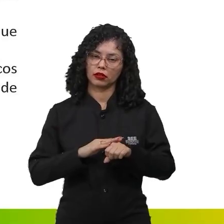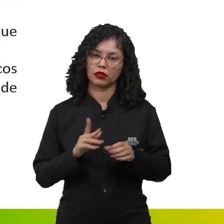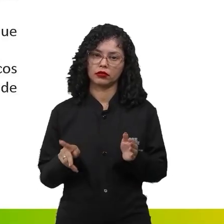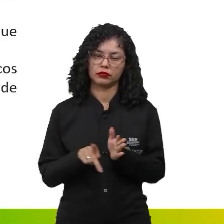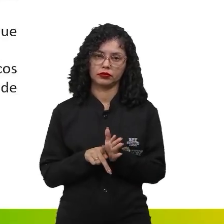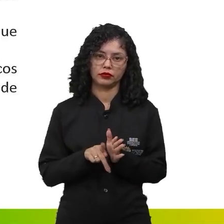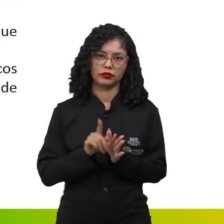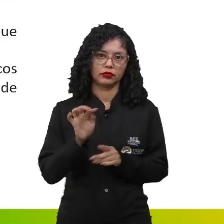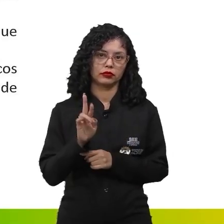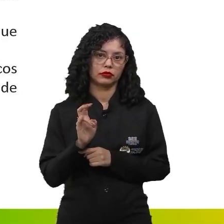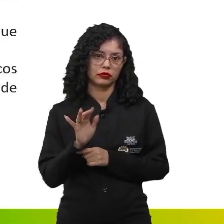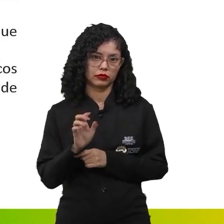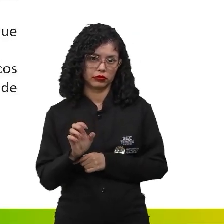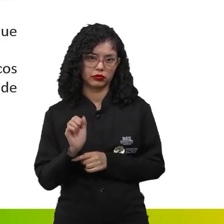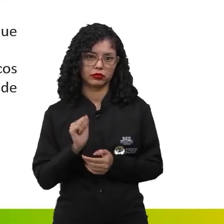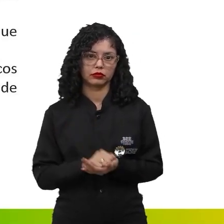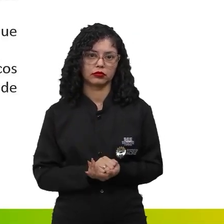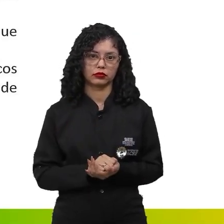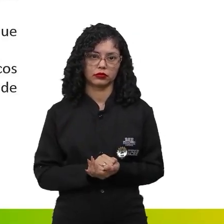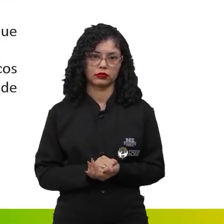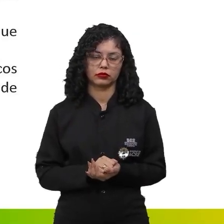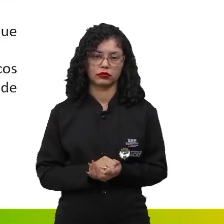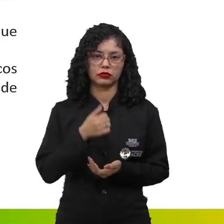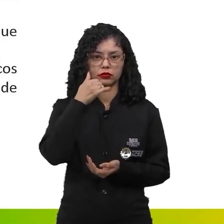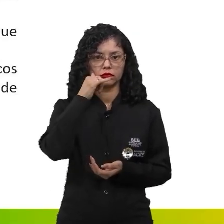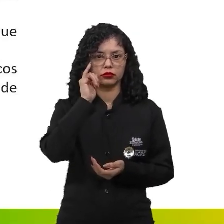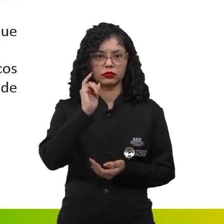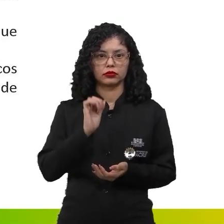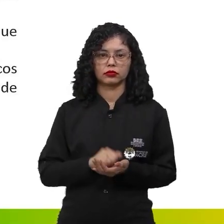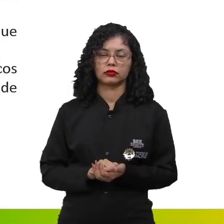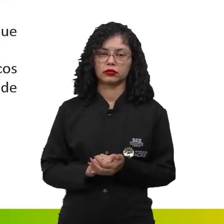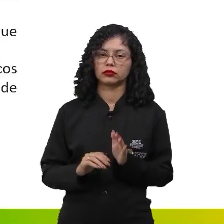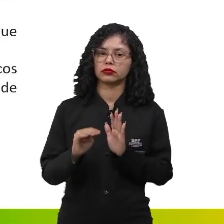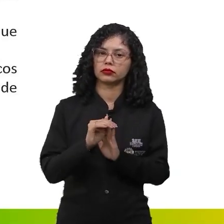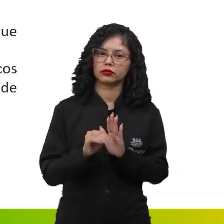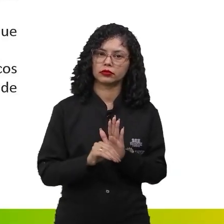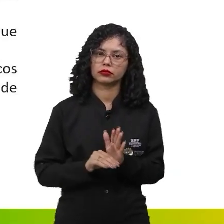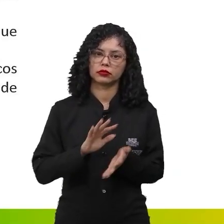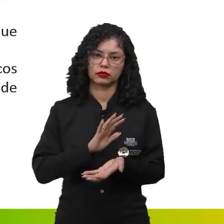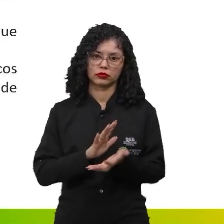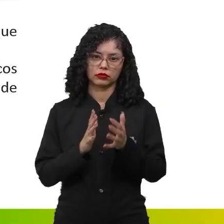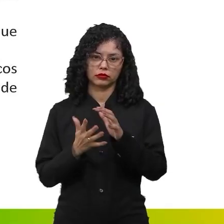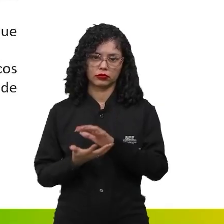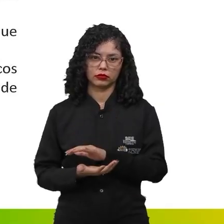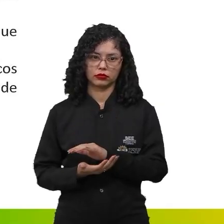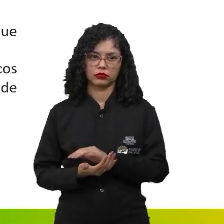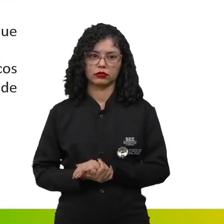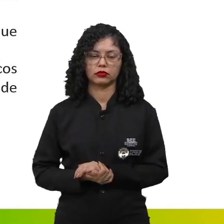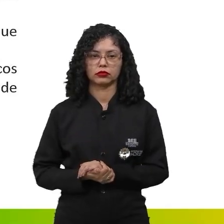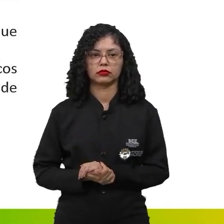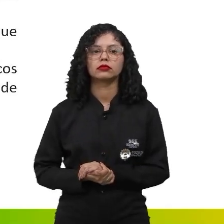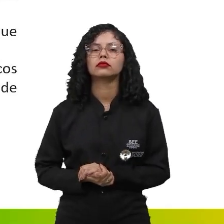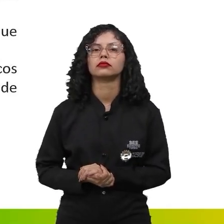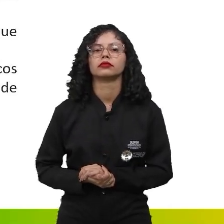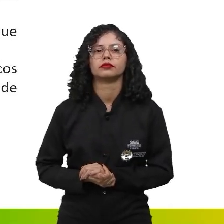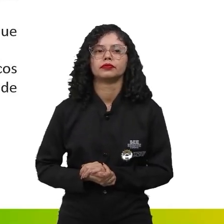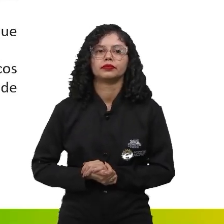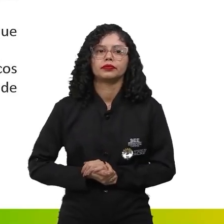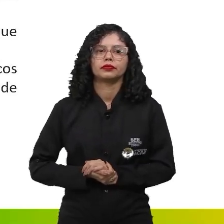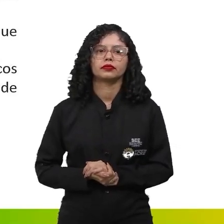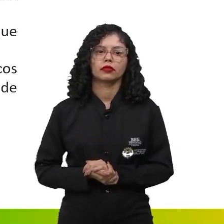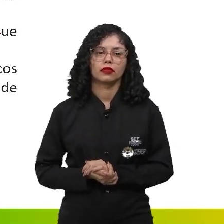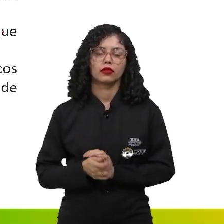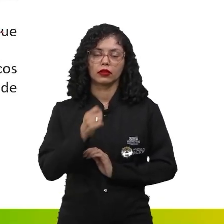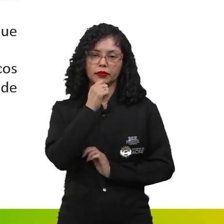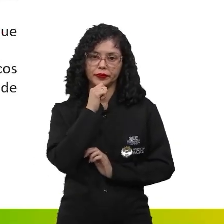retorno de doenças graves e evitáveis retrata uma das facetas da